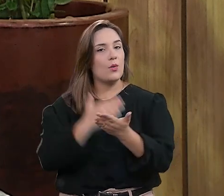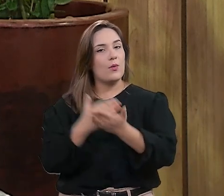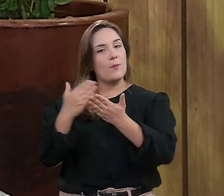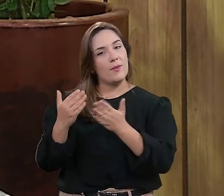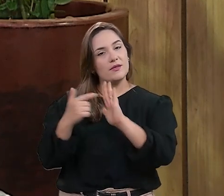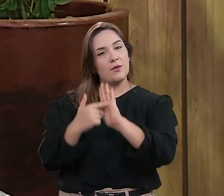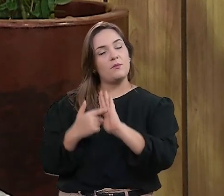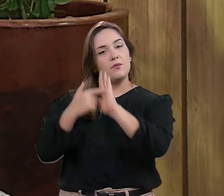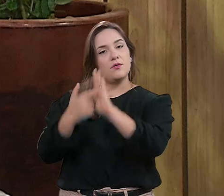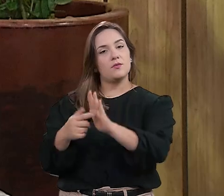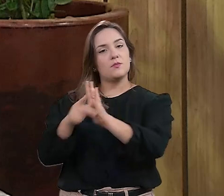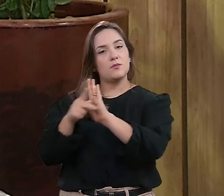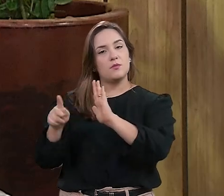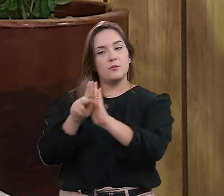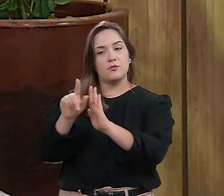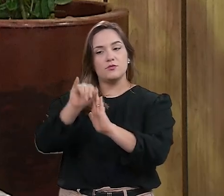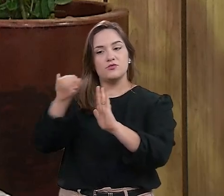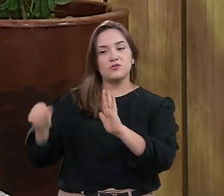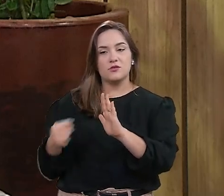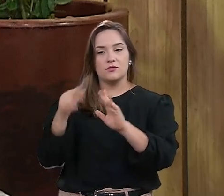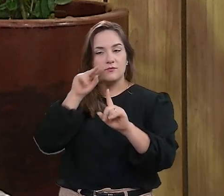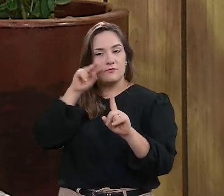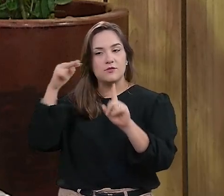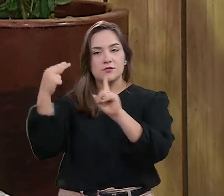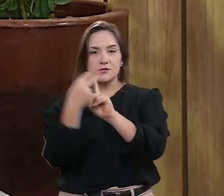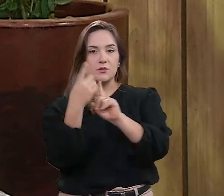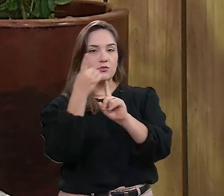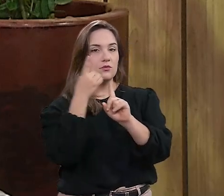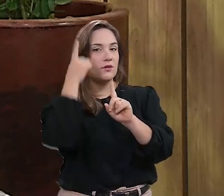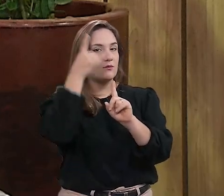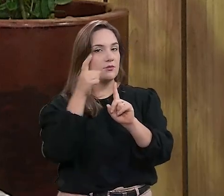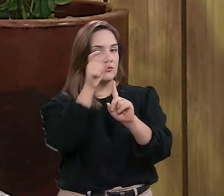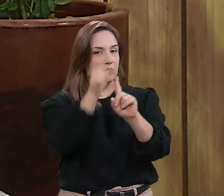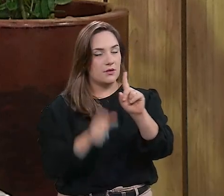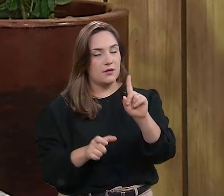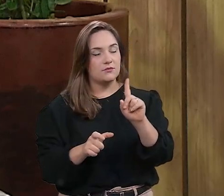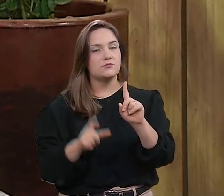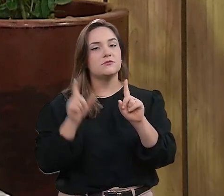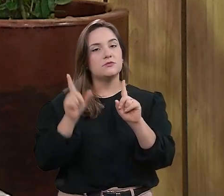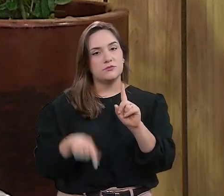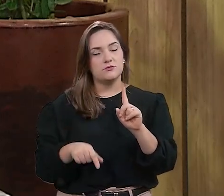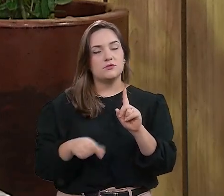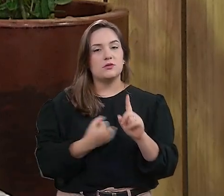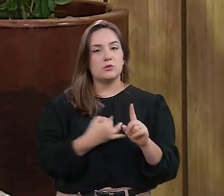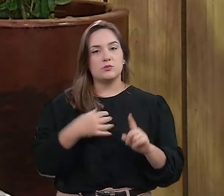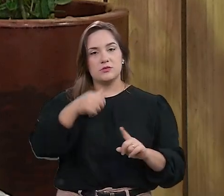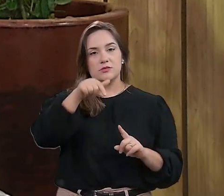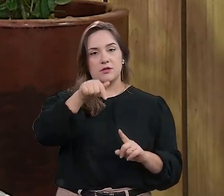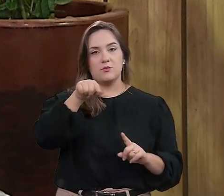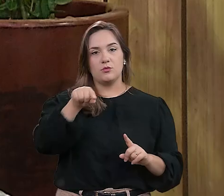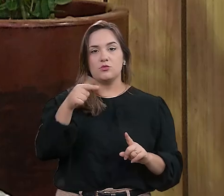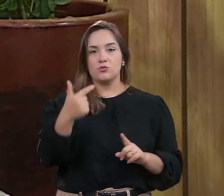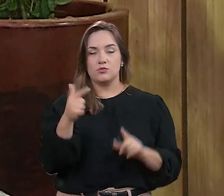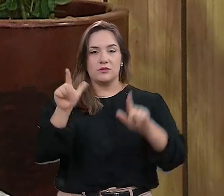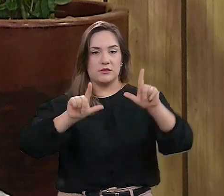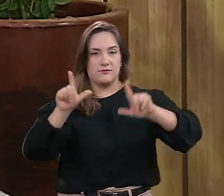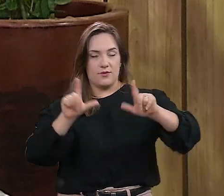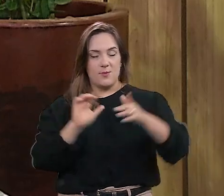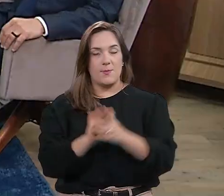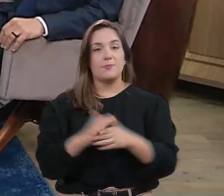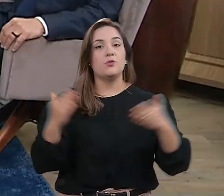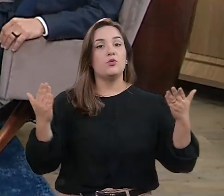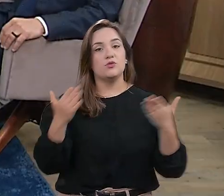Começa agora mais uma edição do programa Visão Parlamentar da TV Assembleia pelo canal 7.2. O